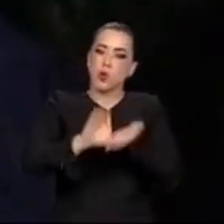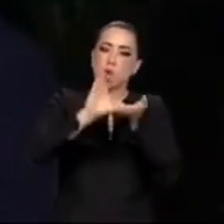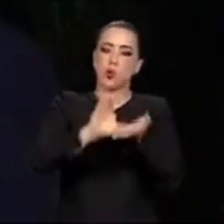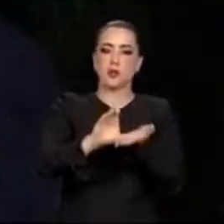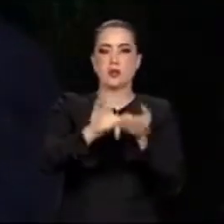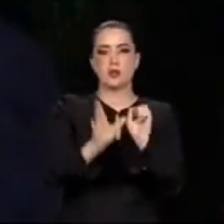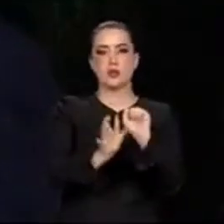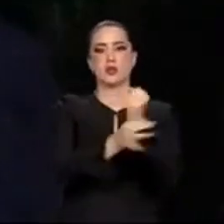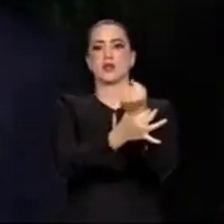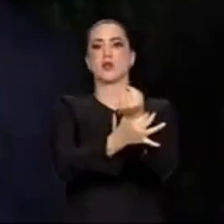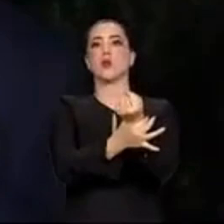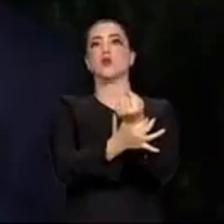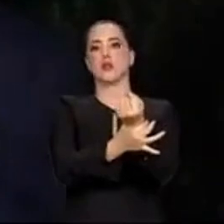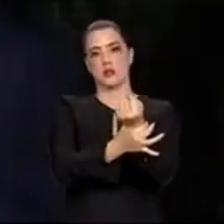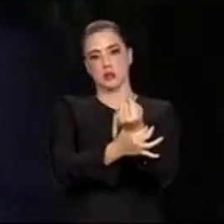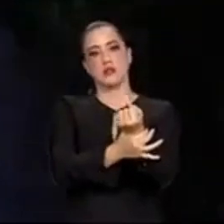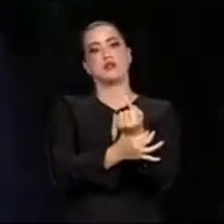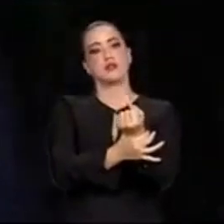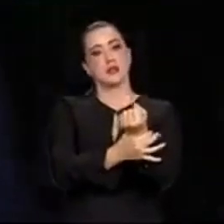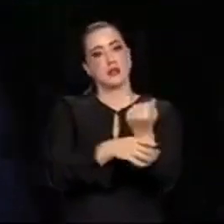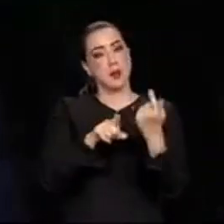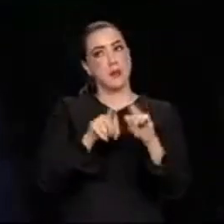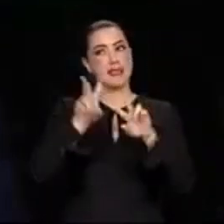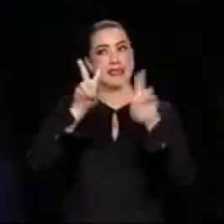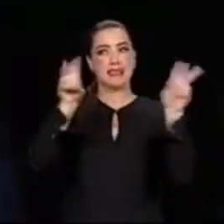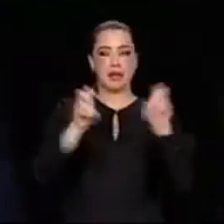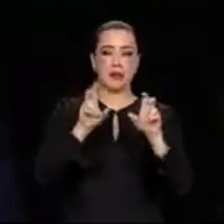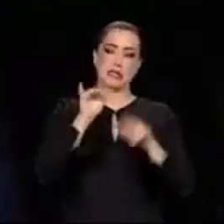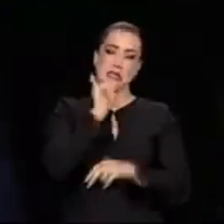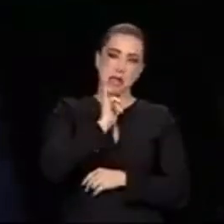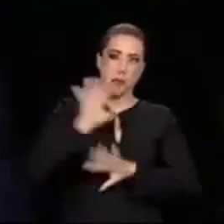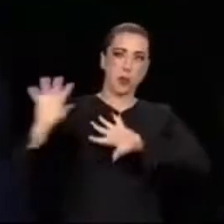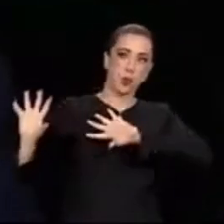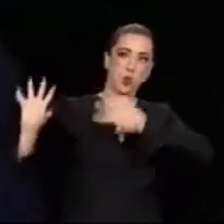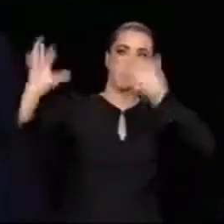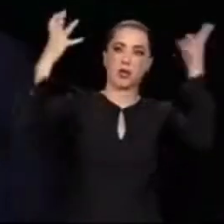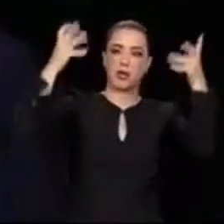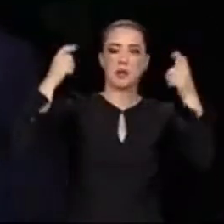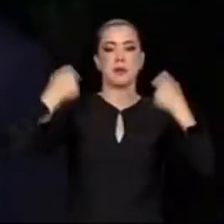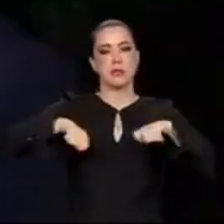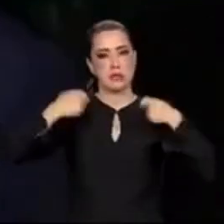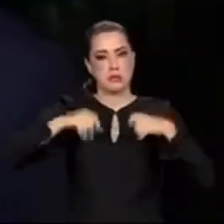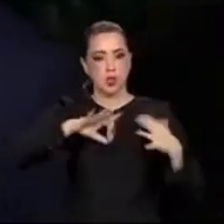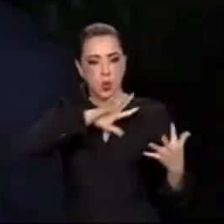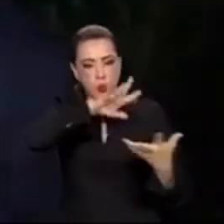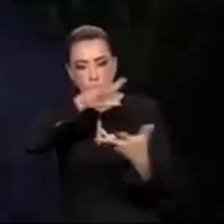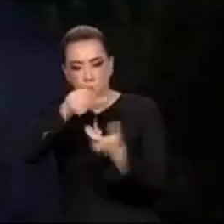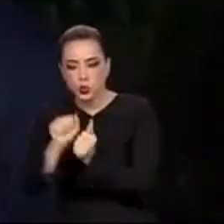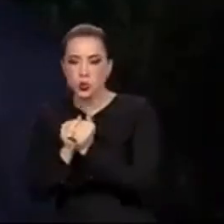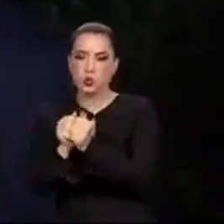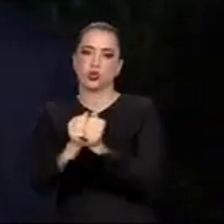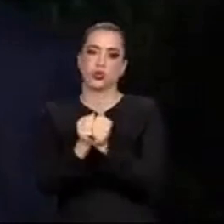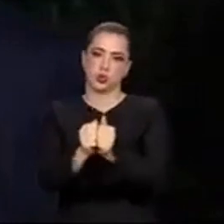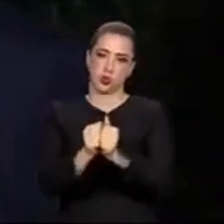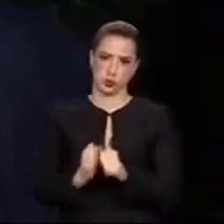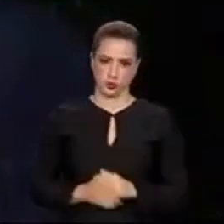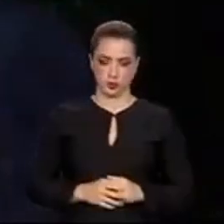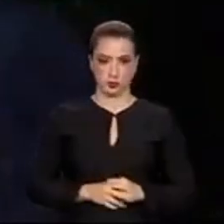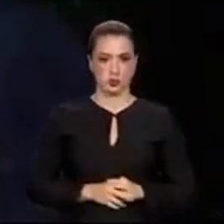para que algumas decisões de ordem climática seja tomada livre internacional